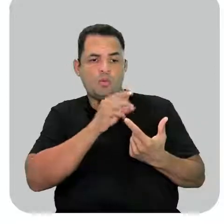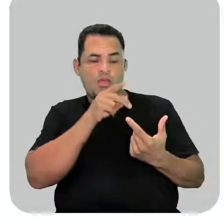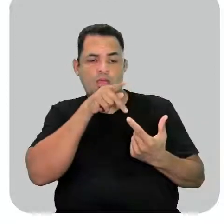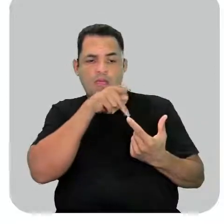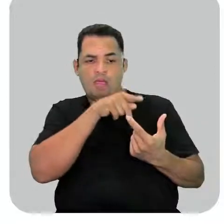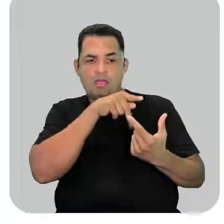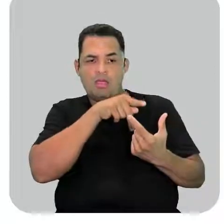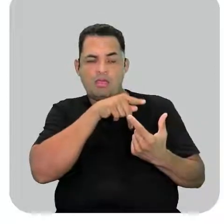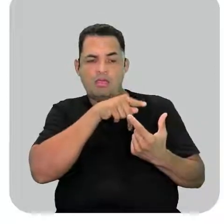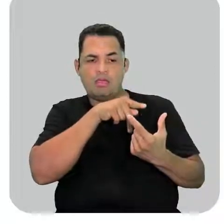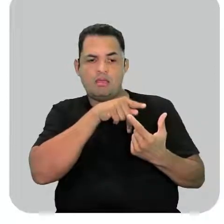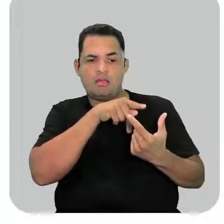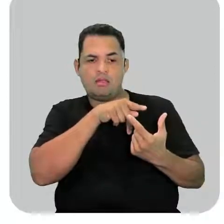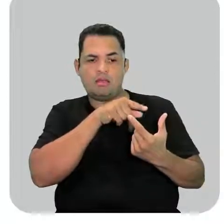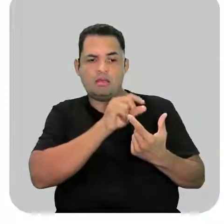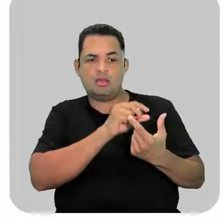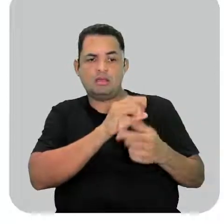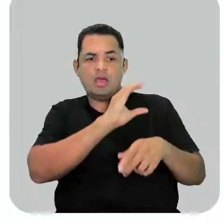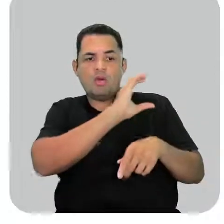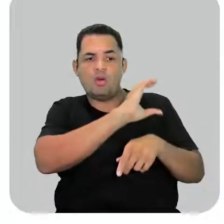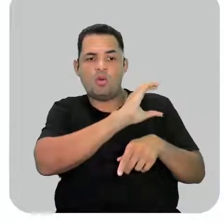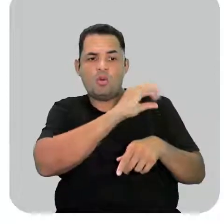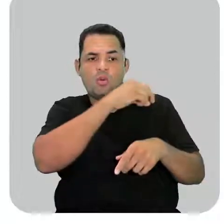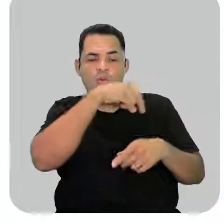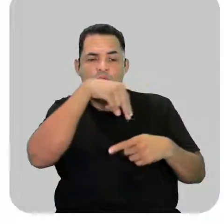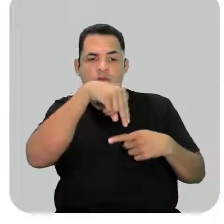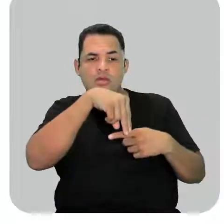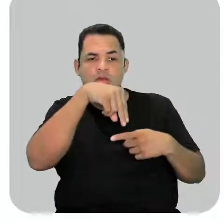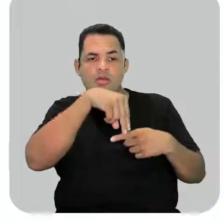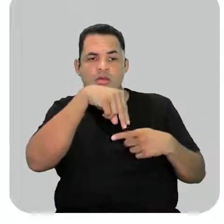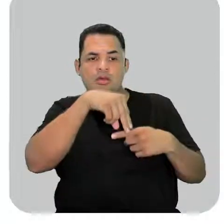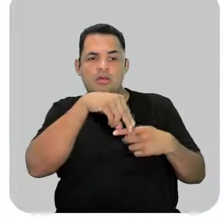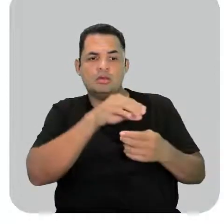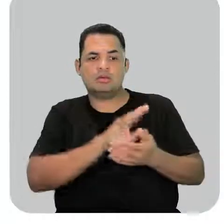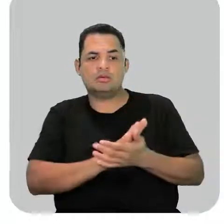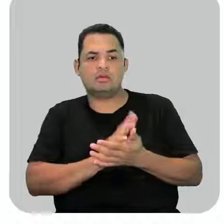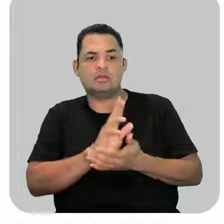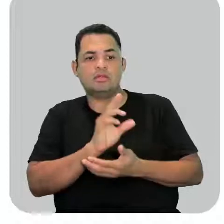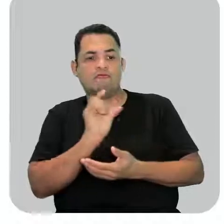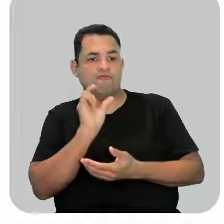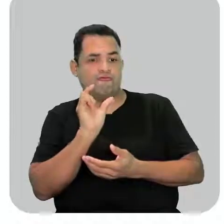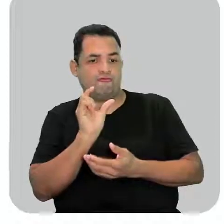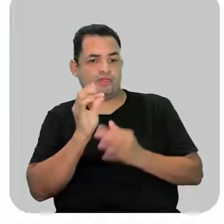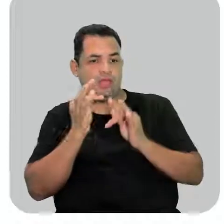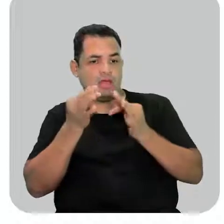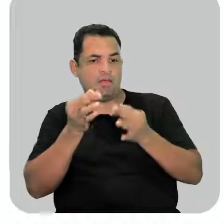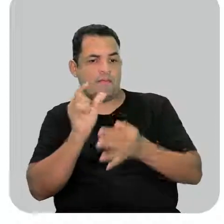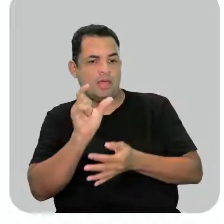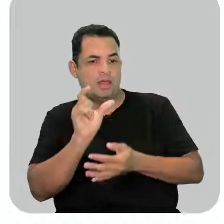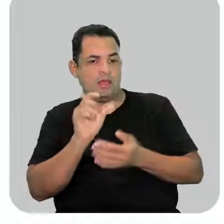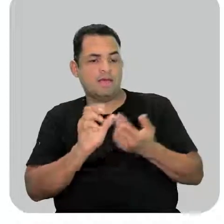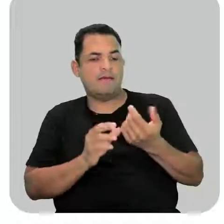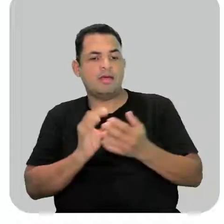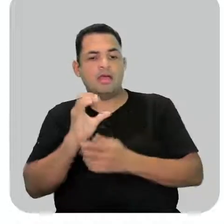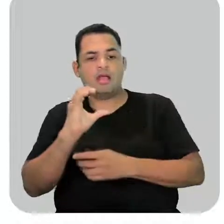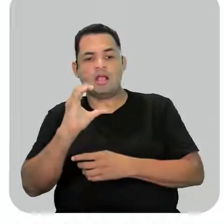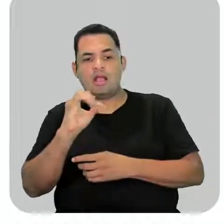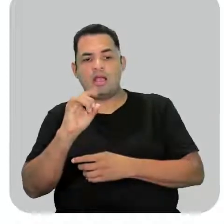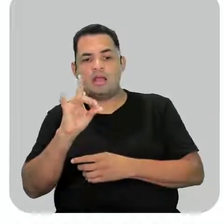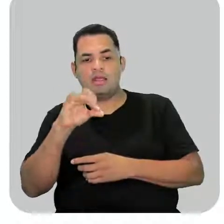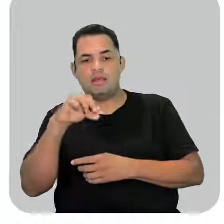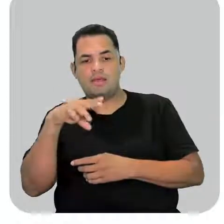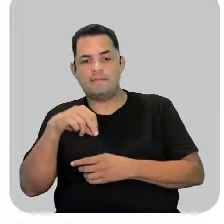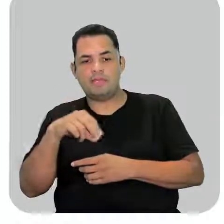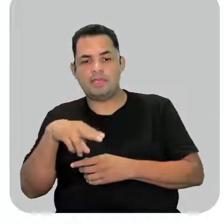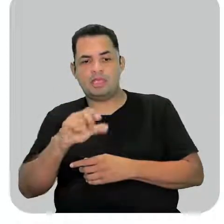está ligado aqui ao nitrogênio, e a terminação carbilamina também está correta. Essa